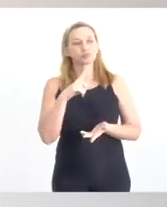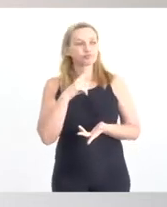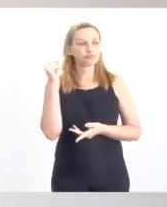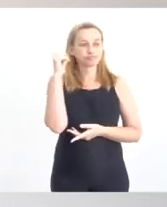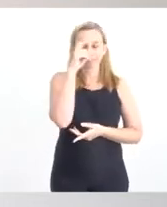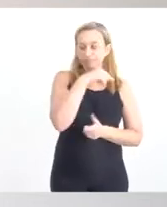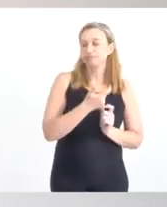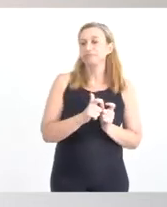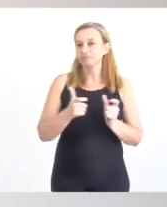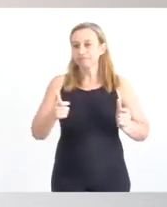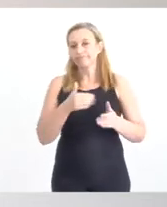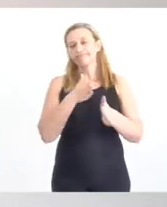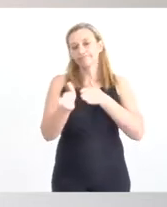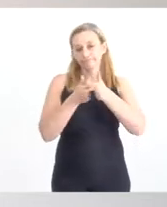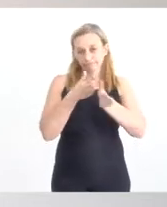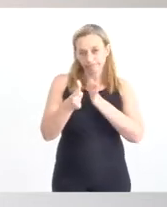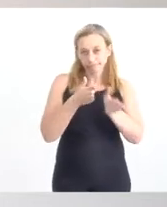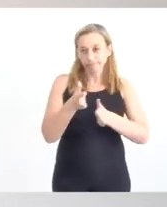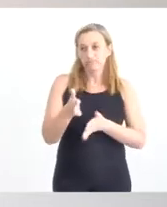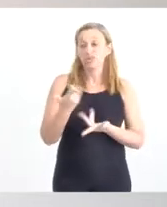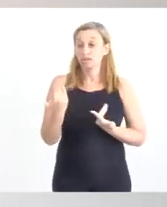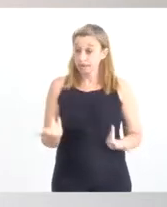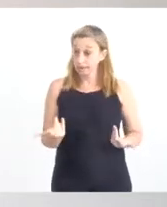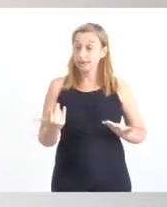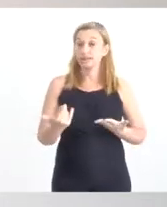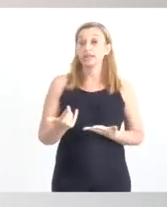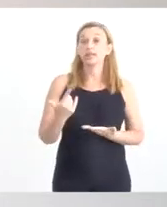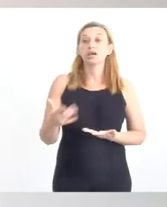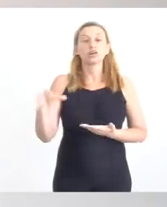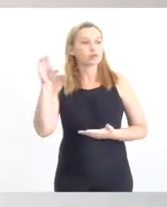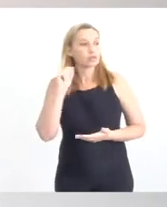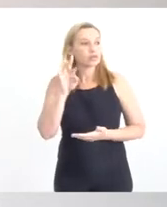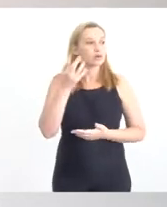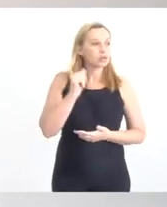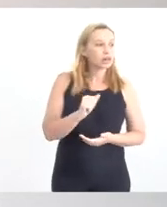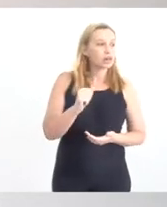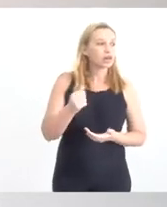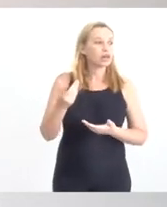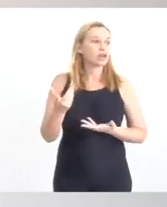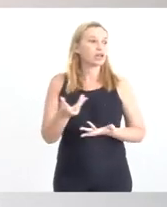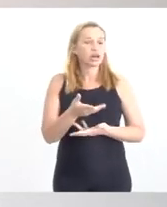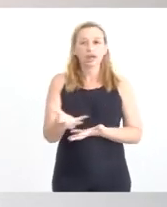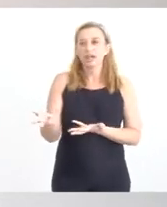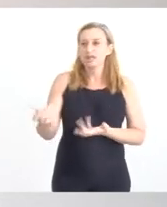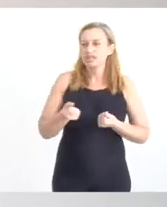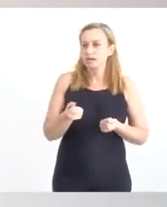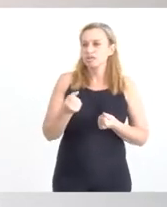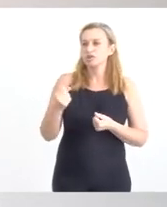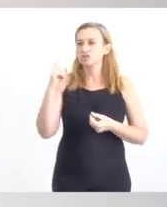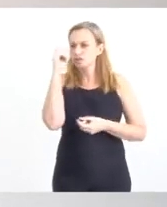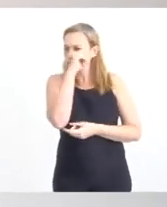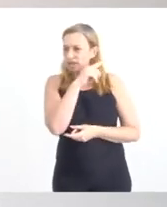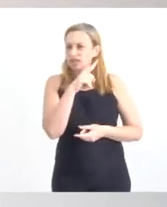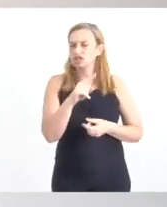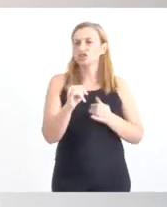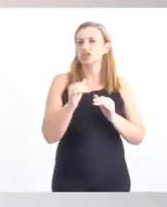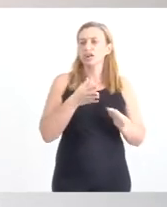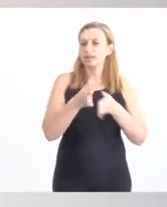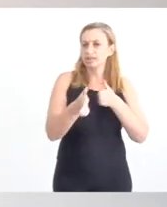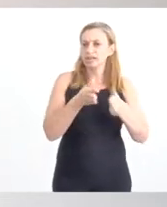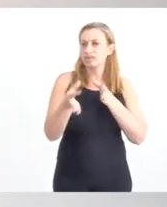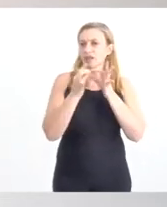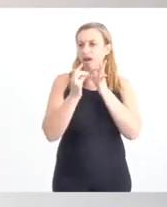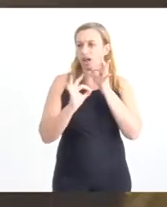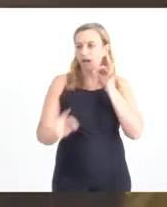dificuldade de acesso a gente ouvidoria recebe muito pedido de ajuda pessoas que tiveram dificuldade de acesso não vou me delongar muito